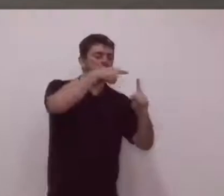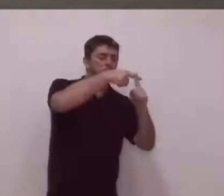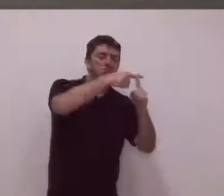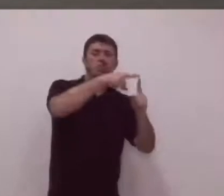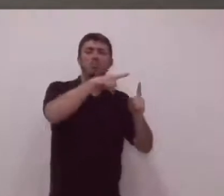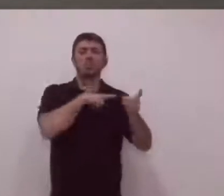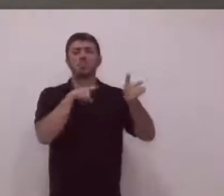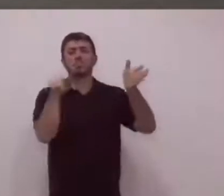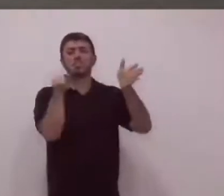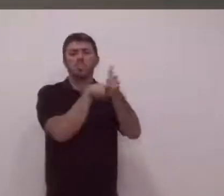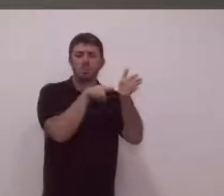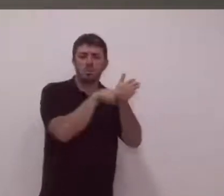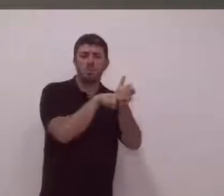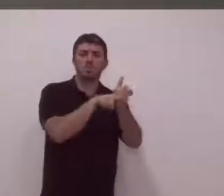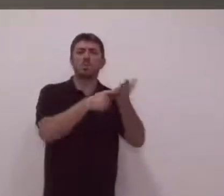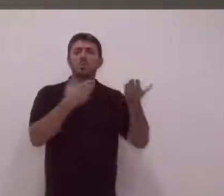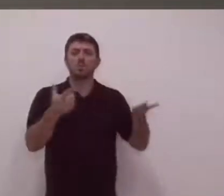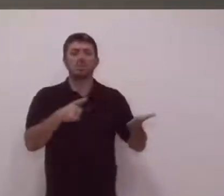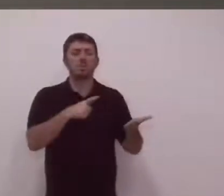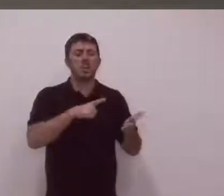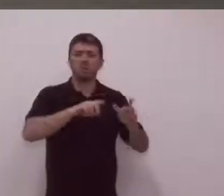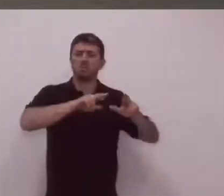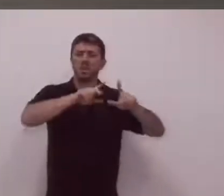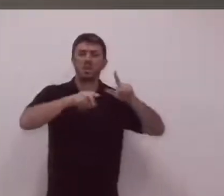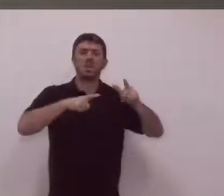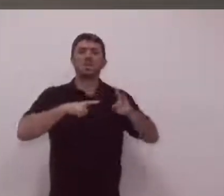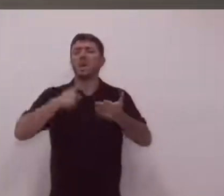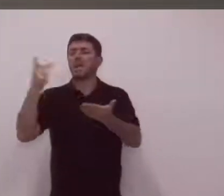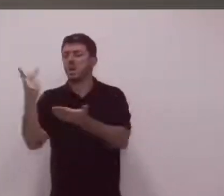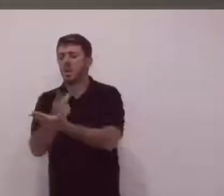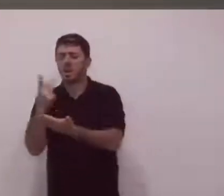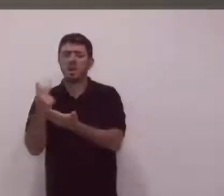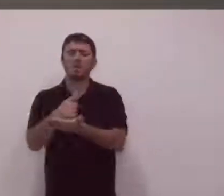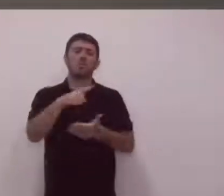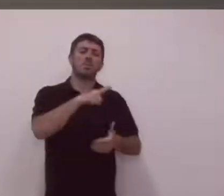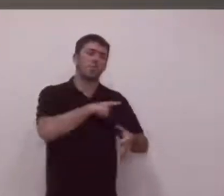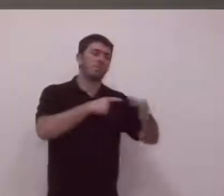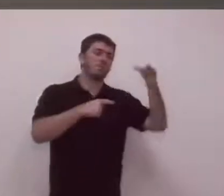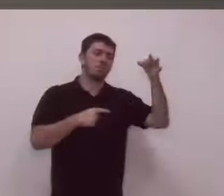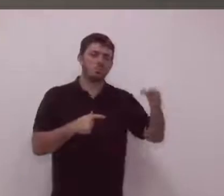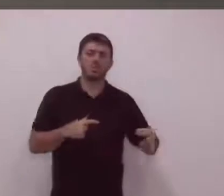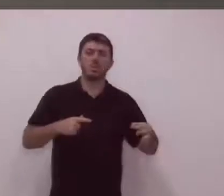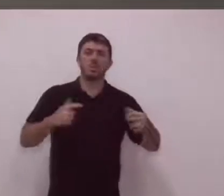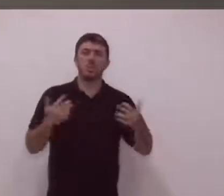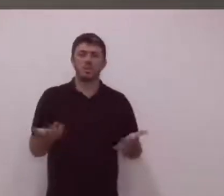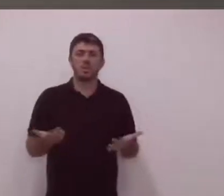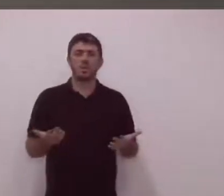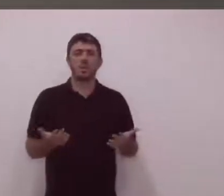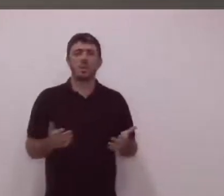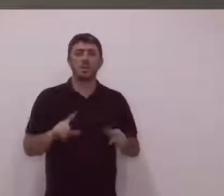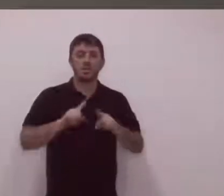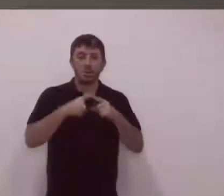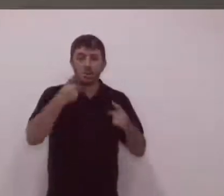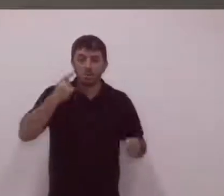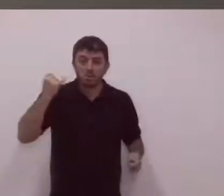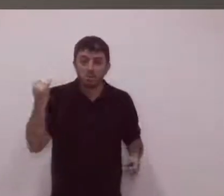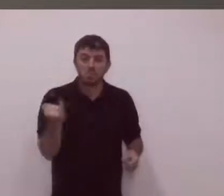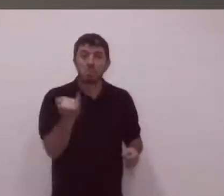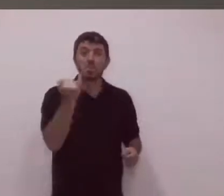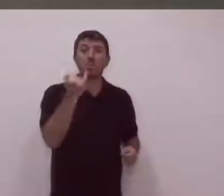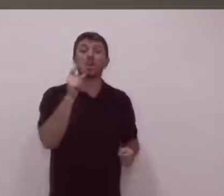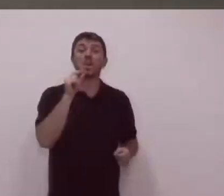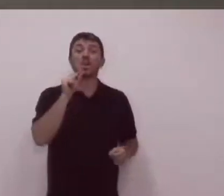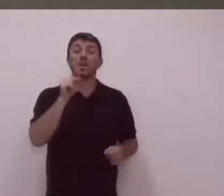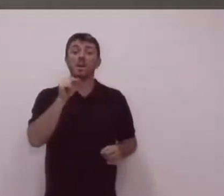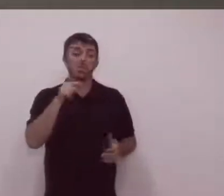sim obras cidade importante existe existe falhas existe erro sim mas acho que o importante é sempre apontar e apontar